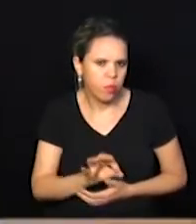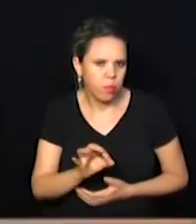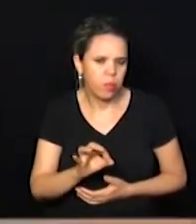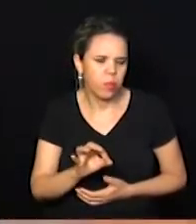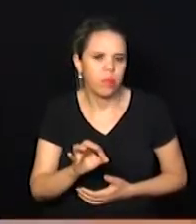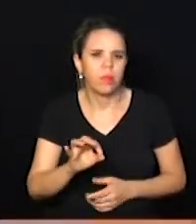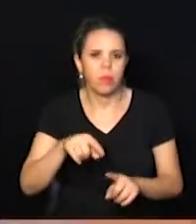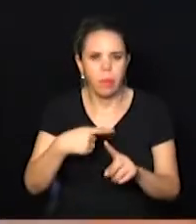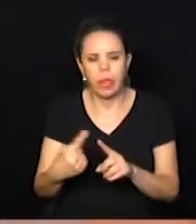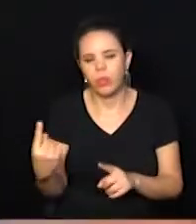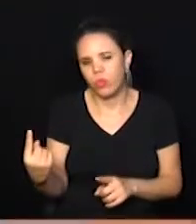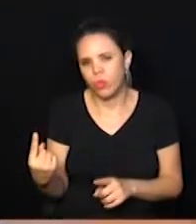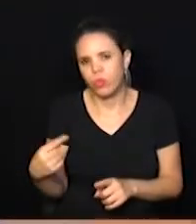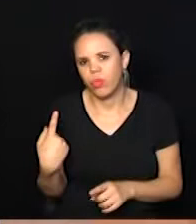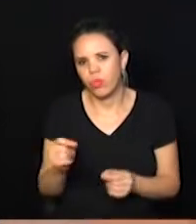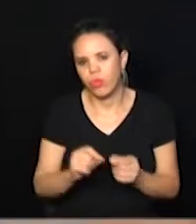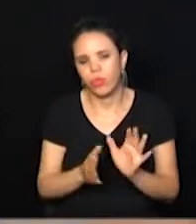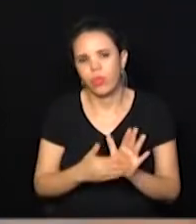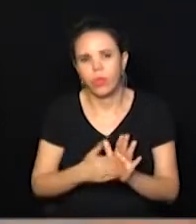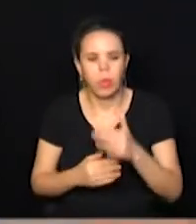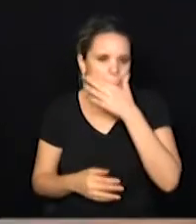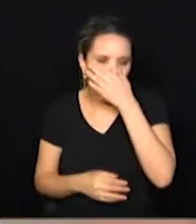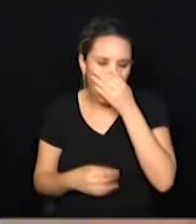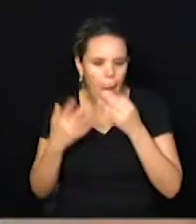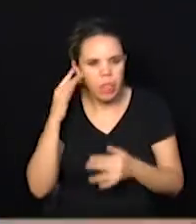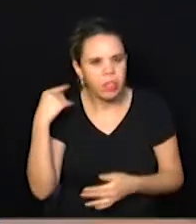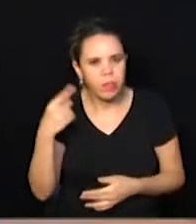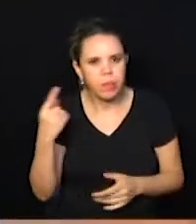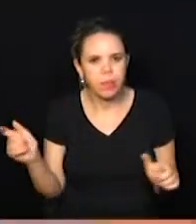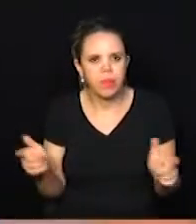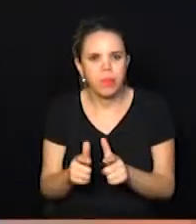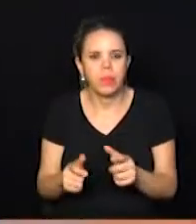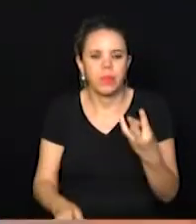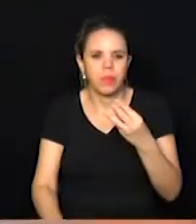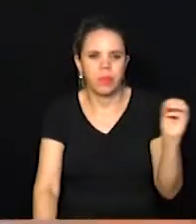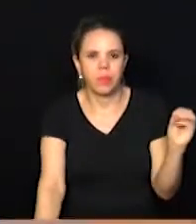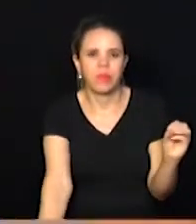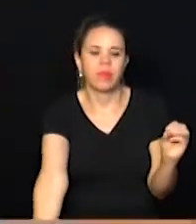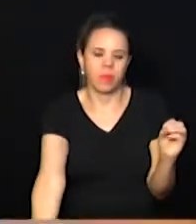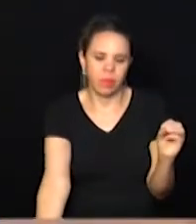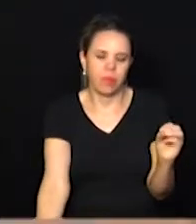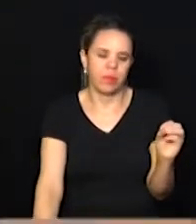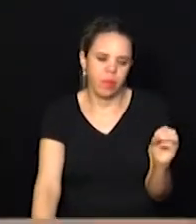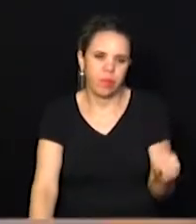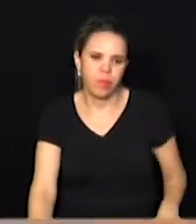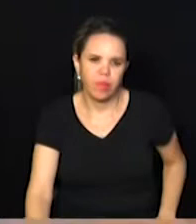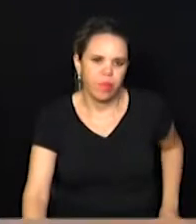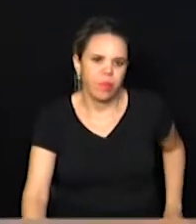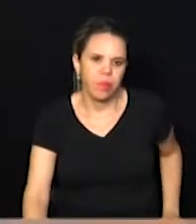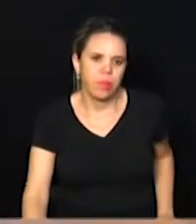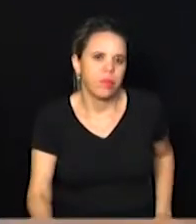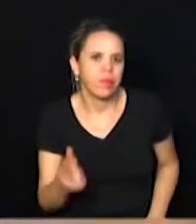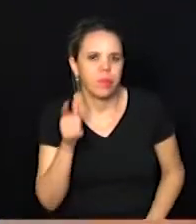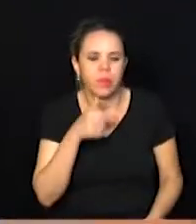1. Nós fizemos uma proposta que todo mundo achou que era loucura, porque nós reduzimos a nossa para 30. De modo que, para ganhar